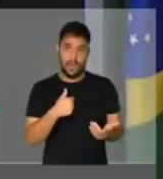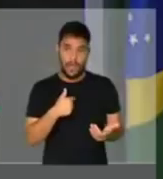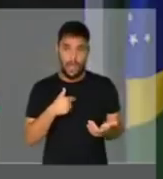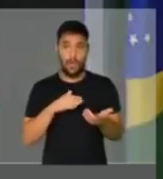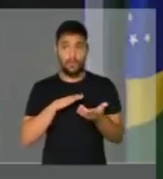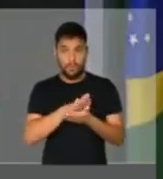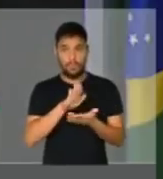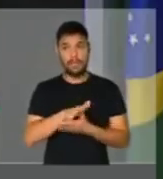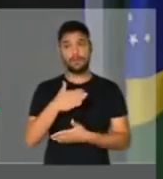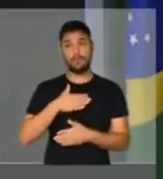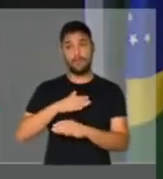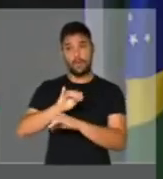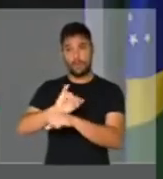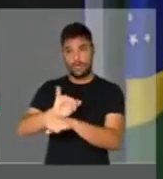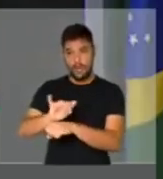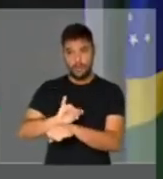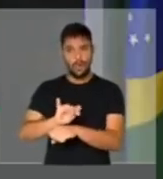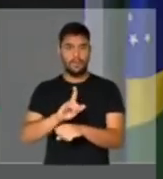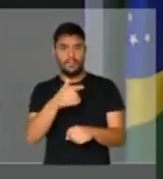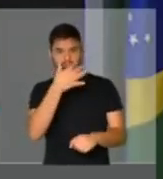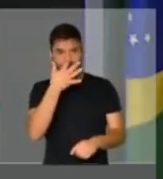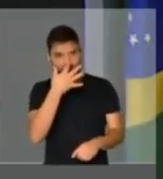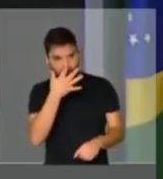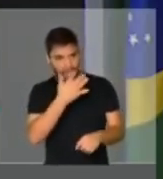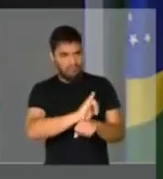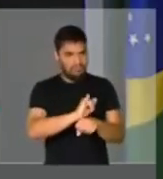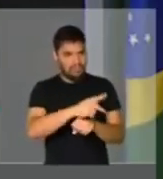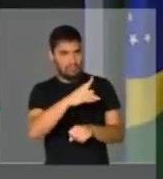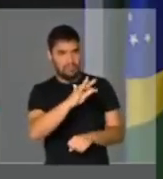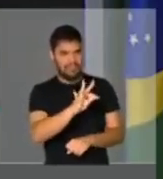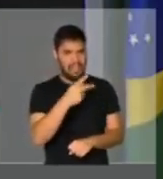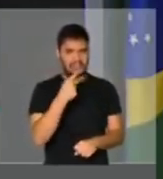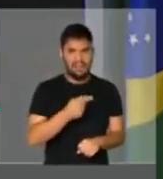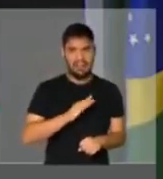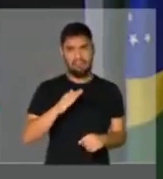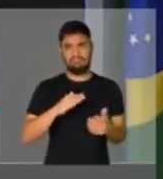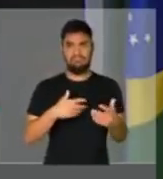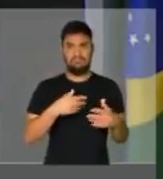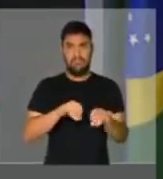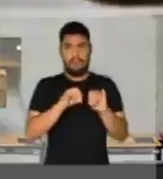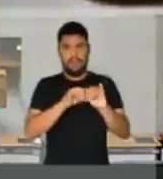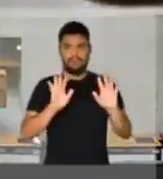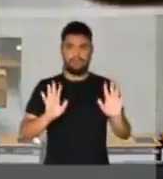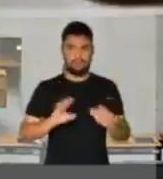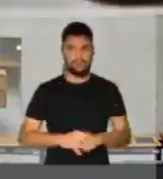publique no meu canal no YouTube, porque afinal de contas ninguém quer ver vídeo do PT falando baboseira. Obrigado.